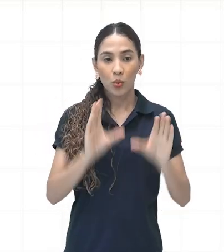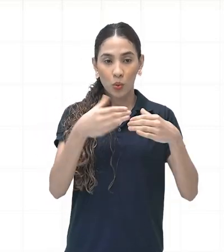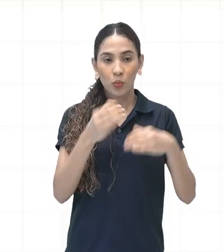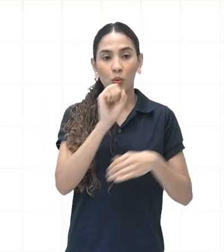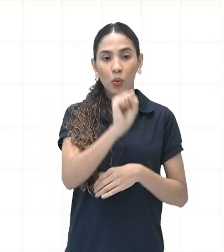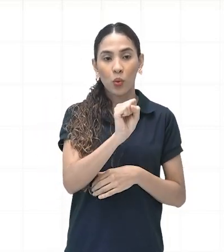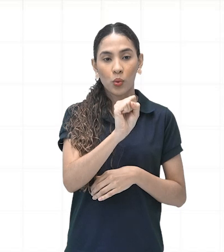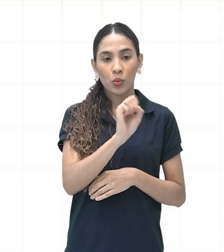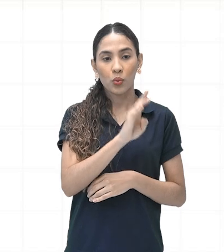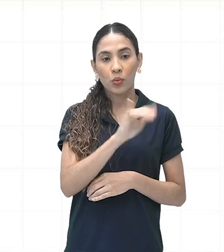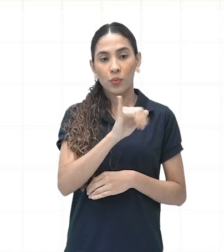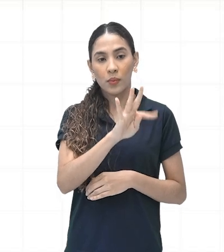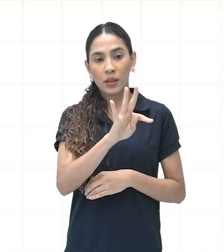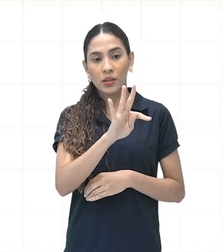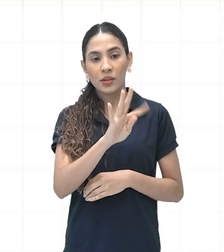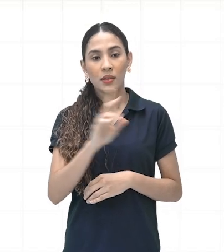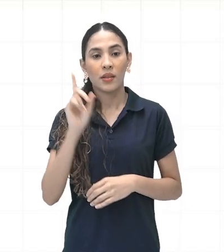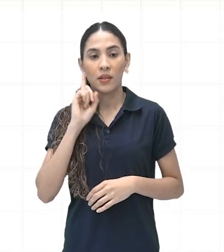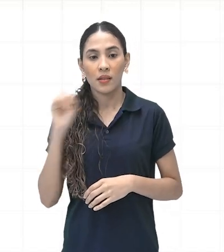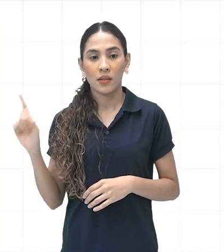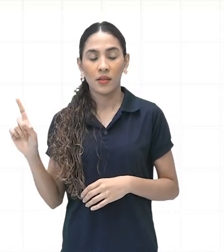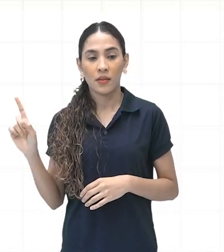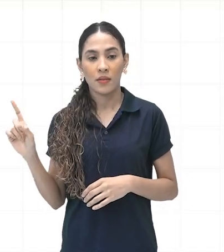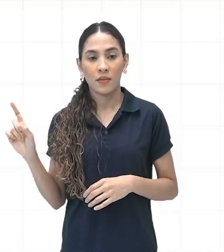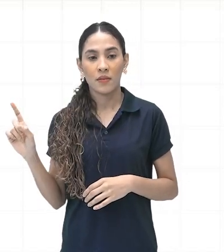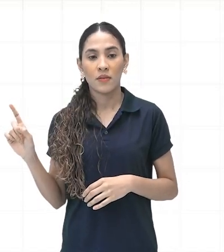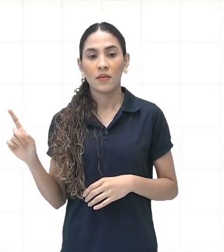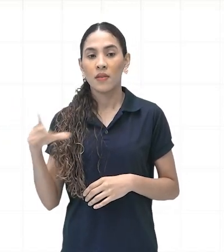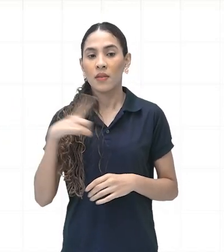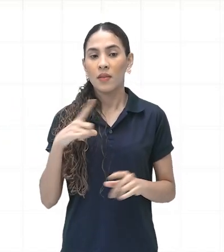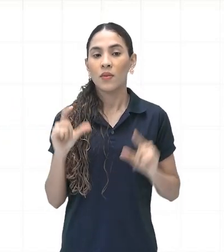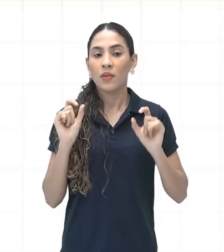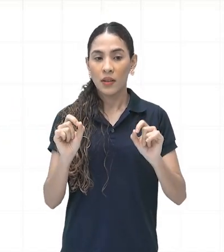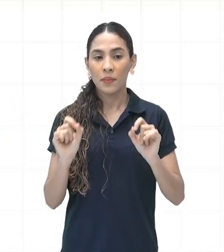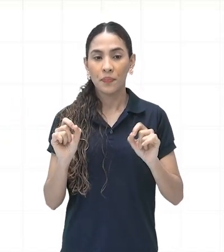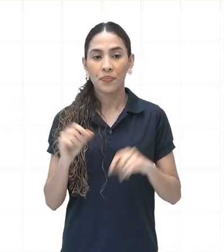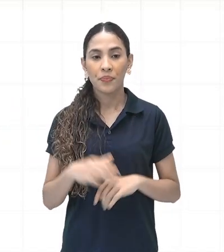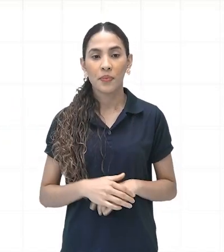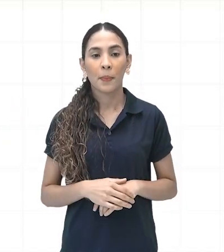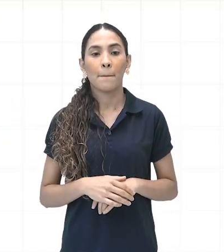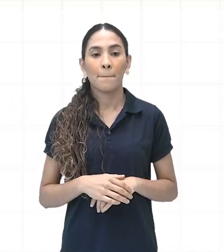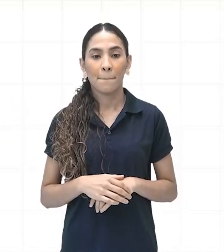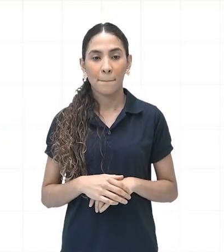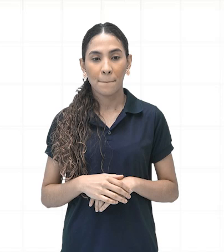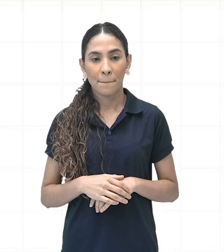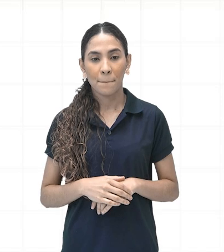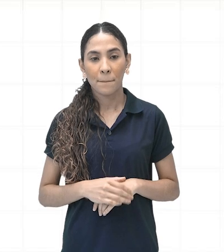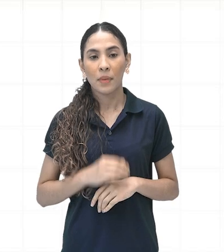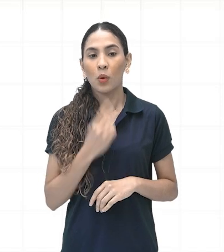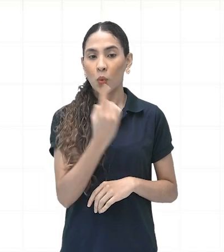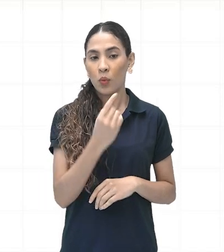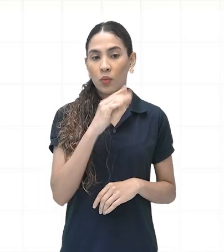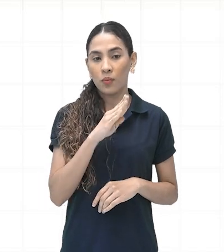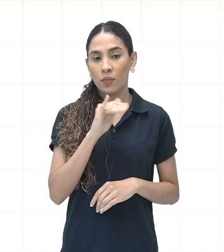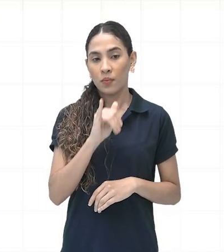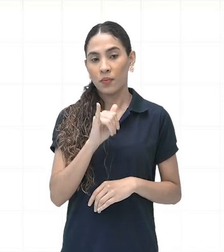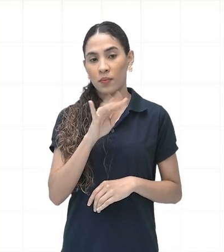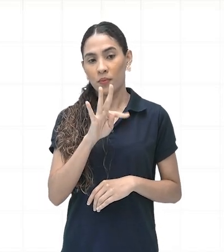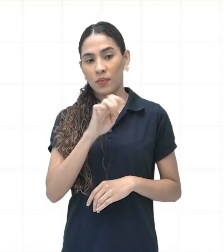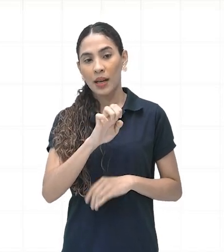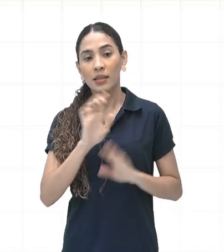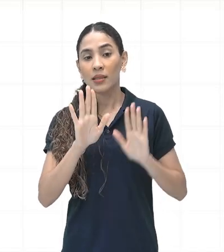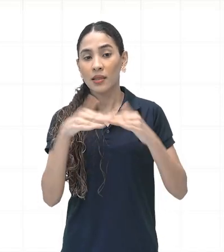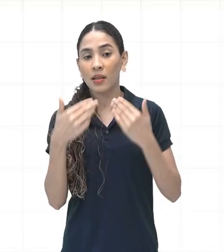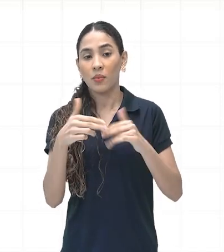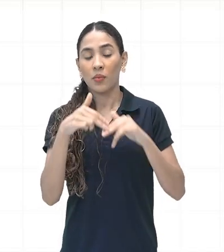8 bits, né? Nós temos aí, então, exatamente 1 byte. Então, por